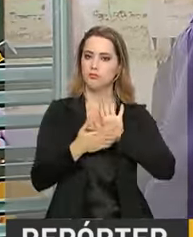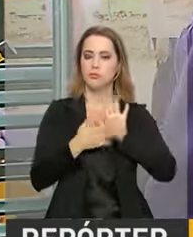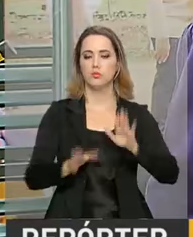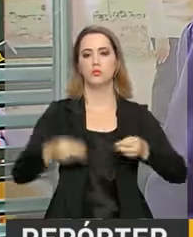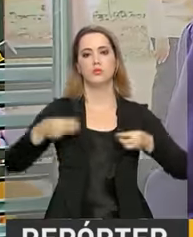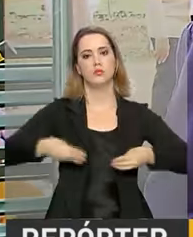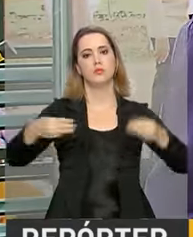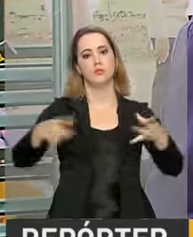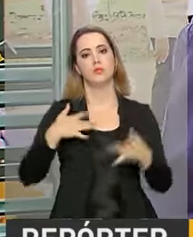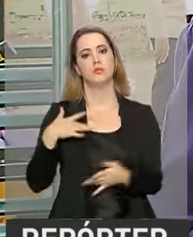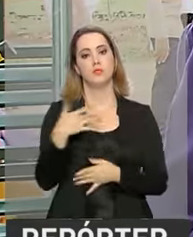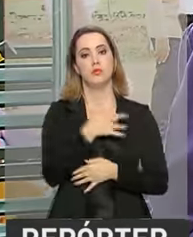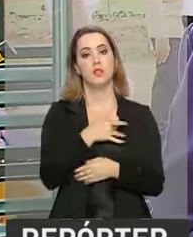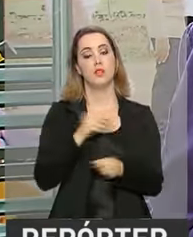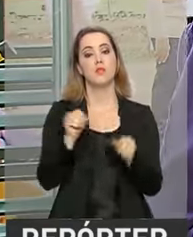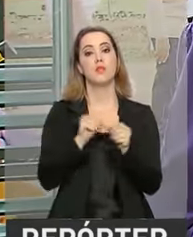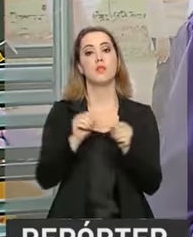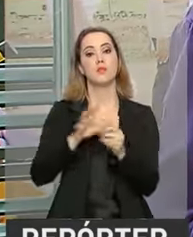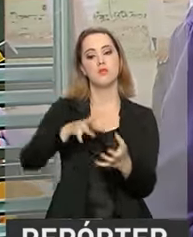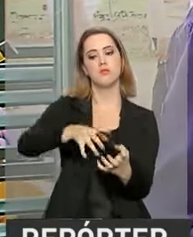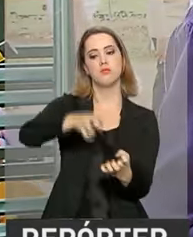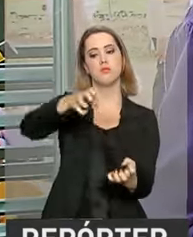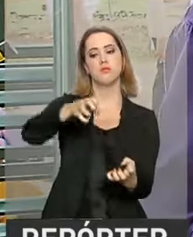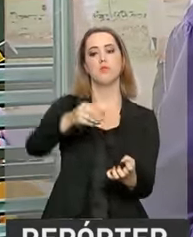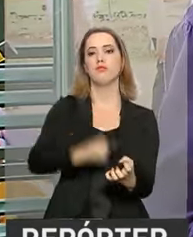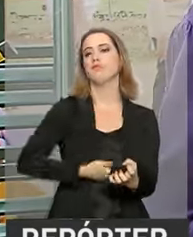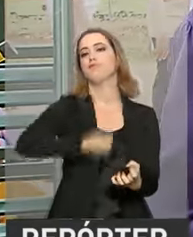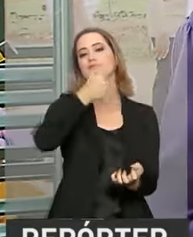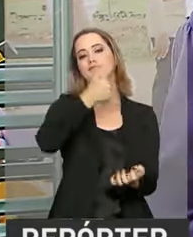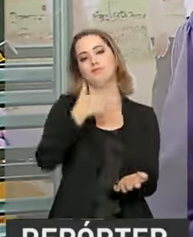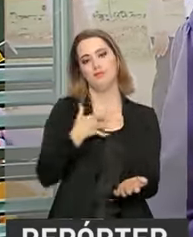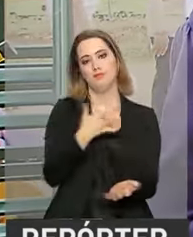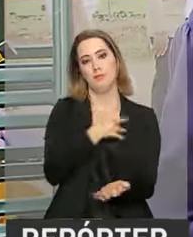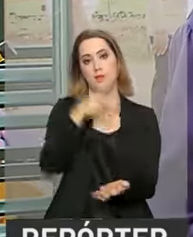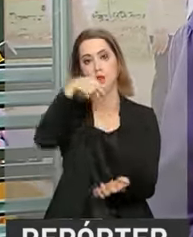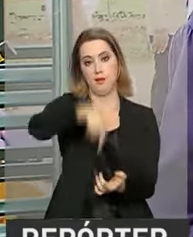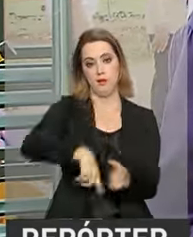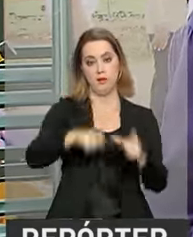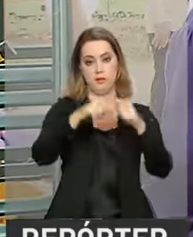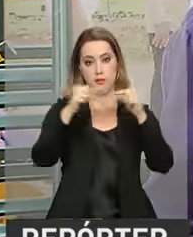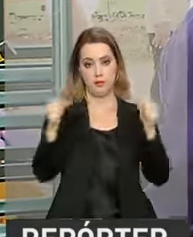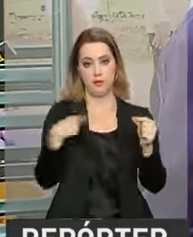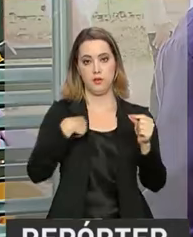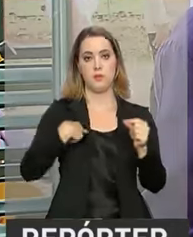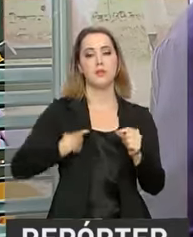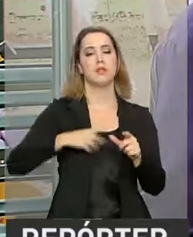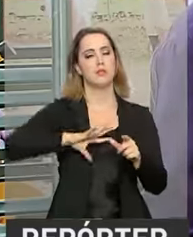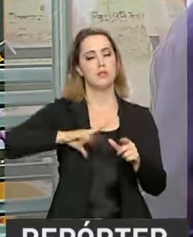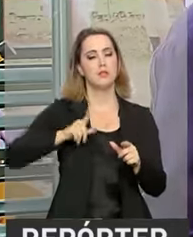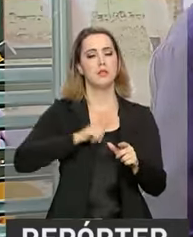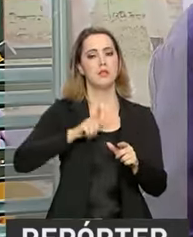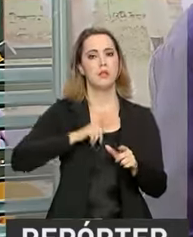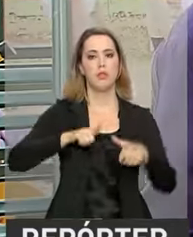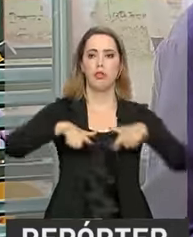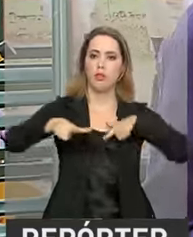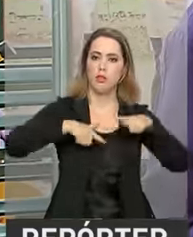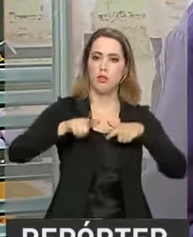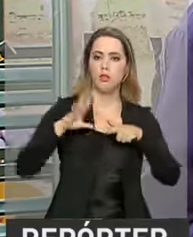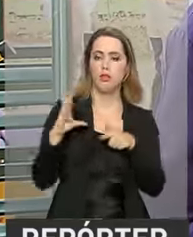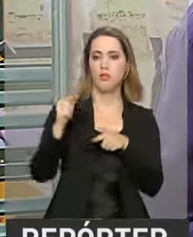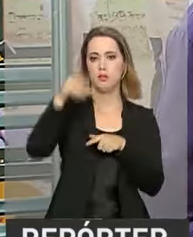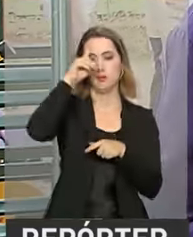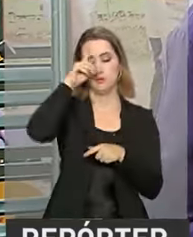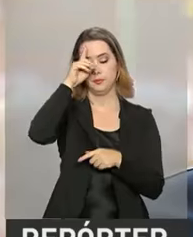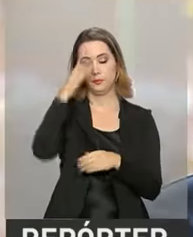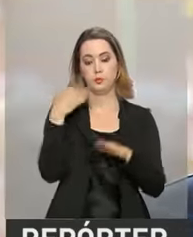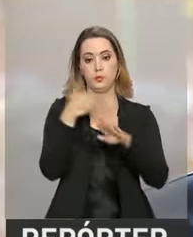da Saúde para promover o envelhecimento saudável nesse centro de saúde em Brasília as atividades são diárias e quem participa sente